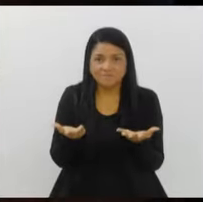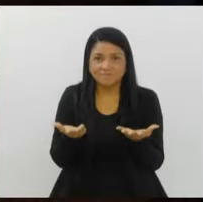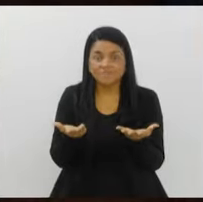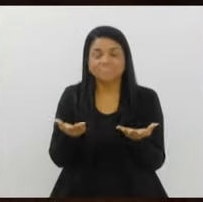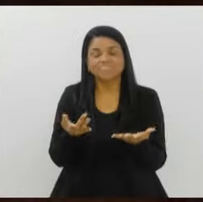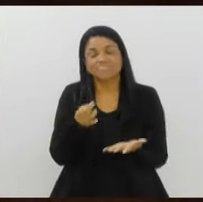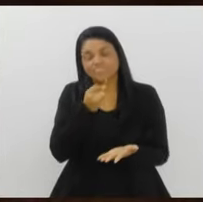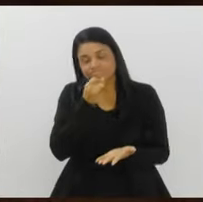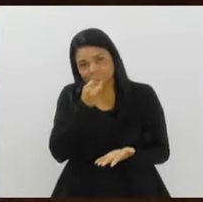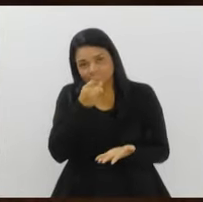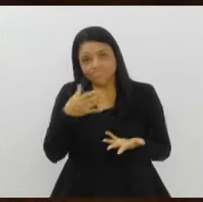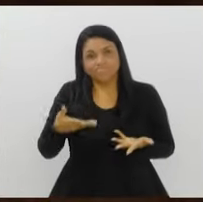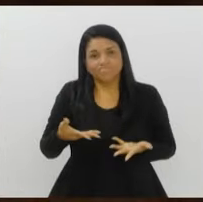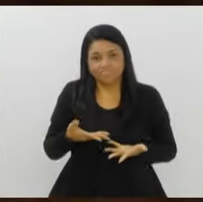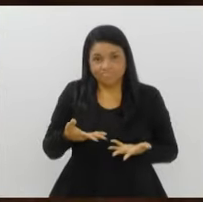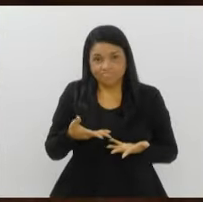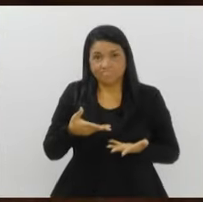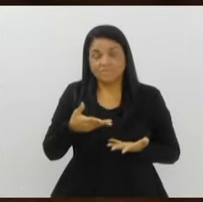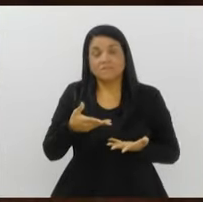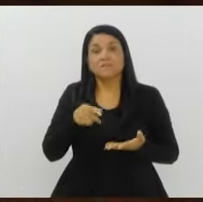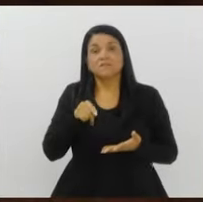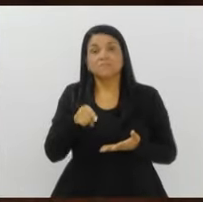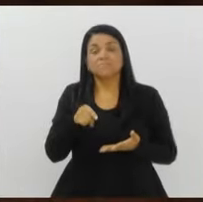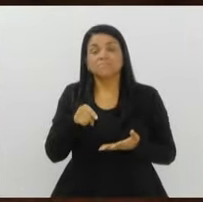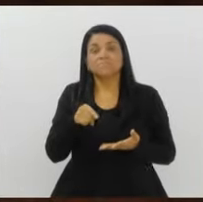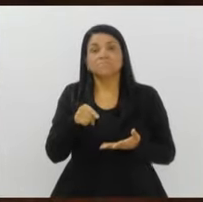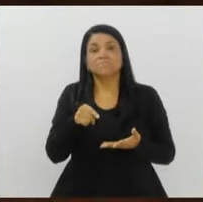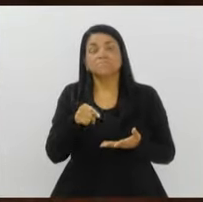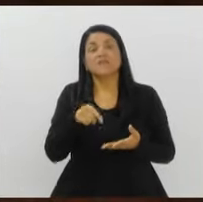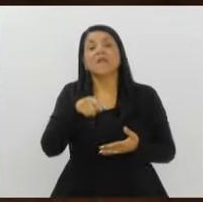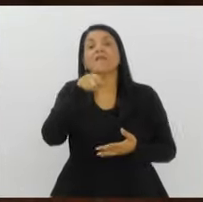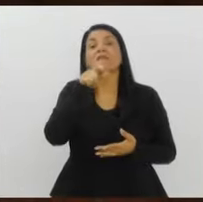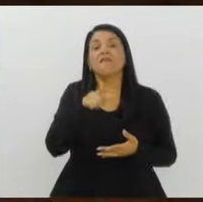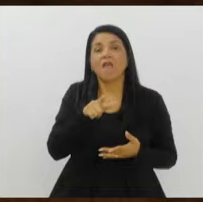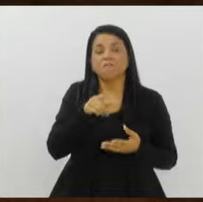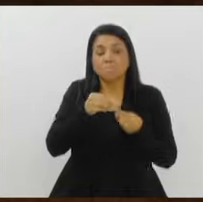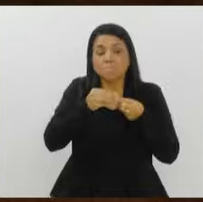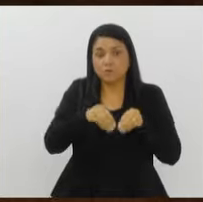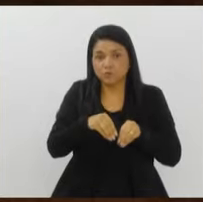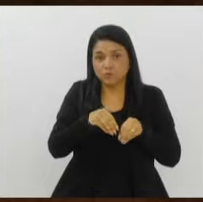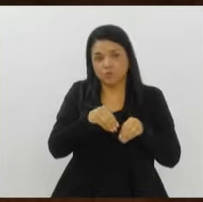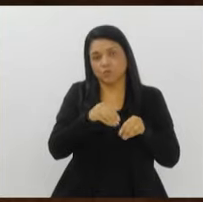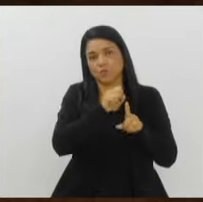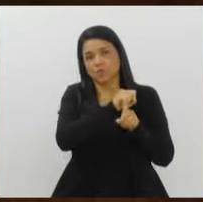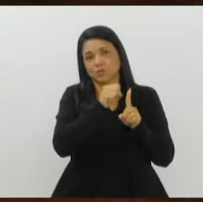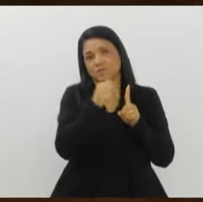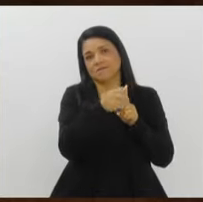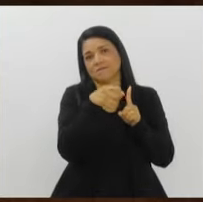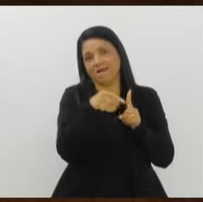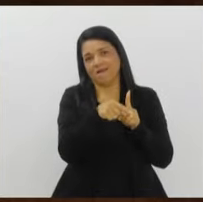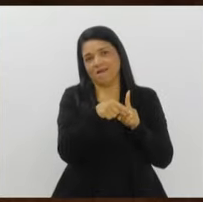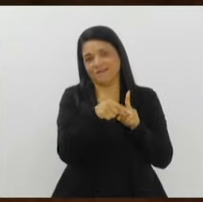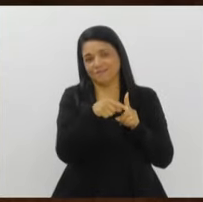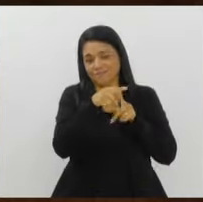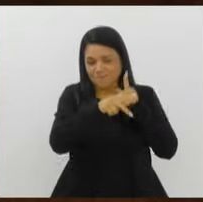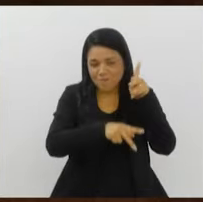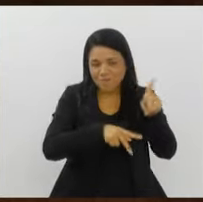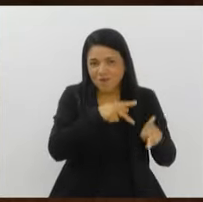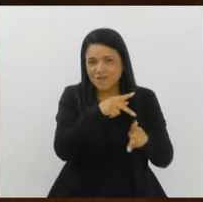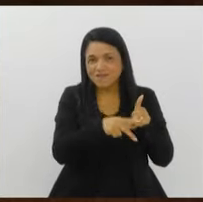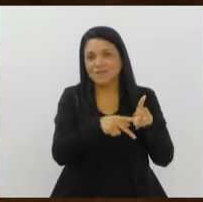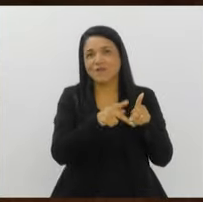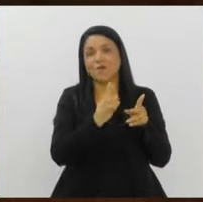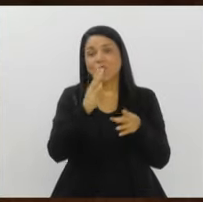Infelizmente hoje, quem está pagando um preço muito caro é a sociedade, é o cidadão de bem, é aquele que mora